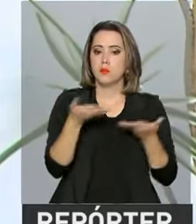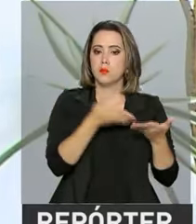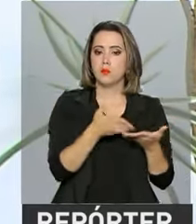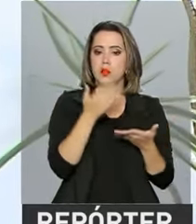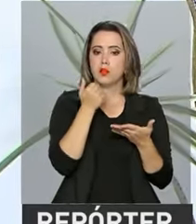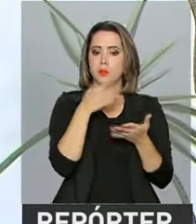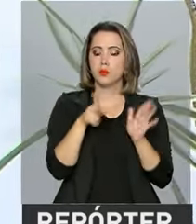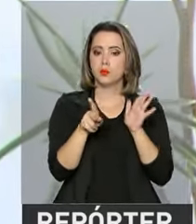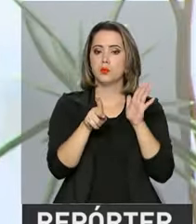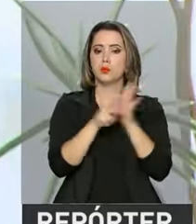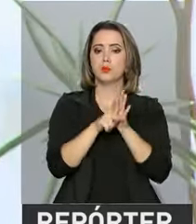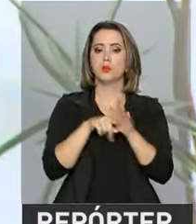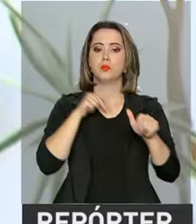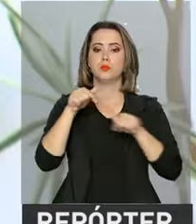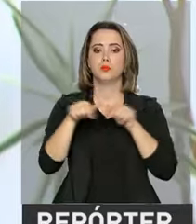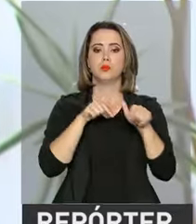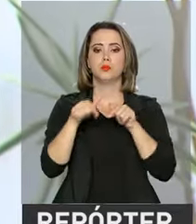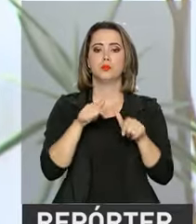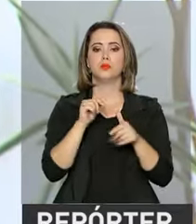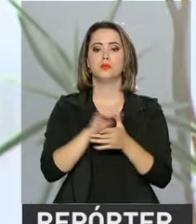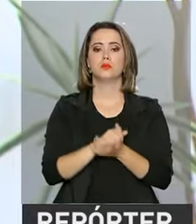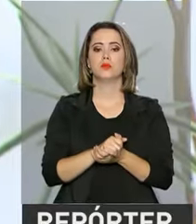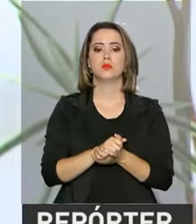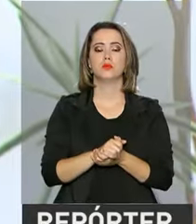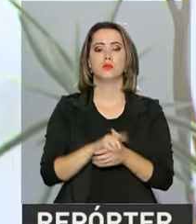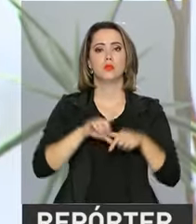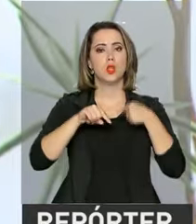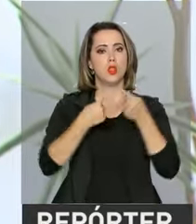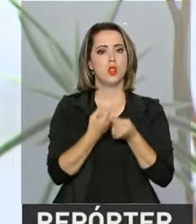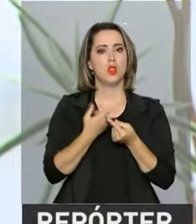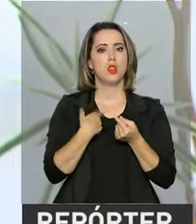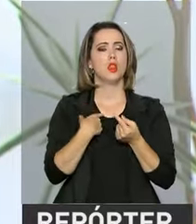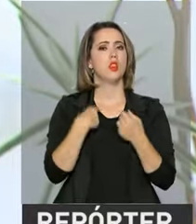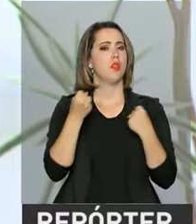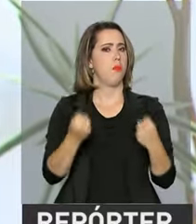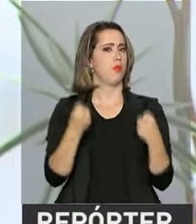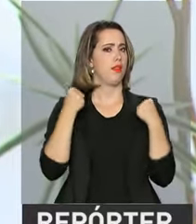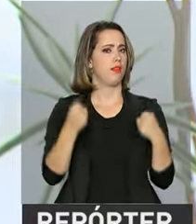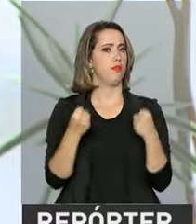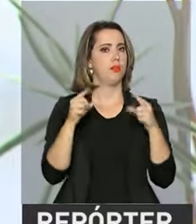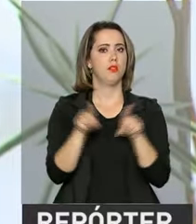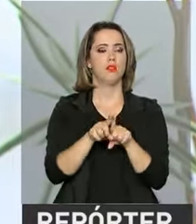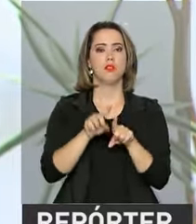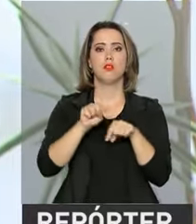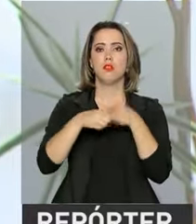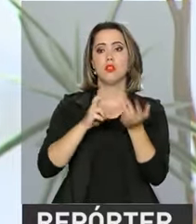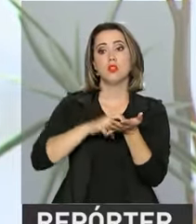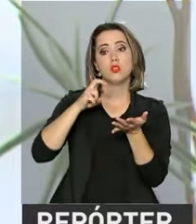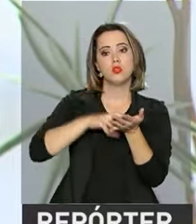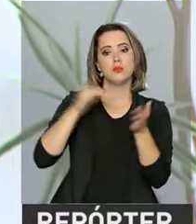trabalho eh para depois da academia de manhã até à noite